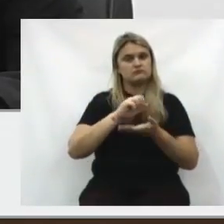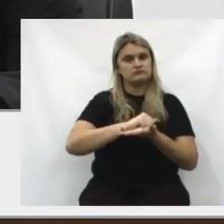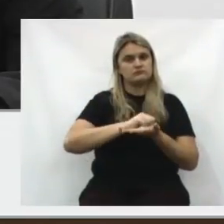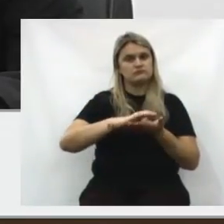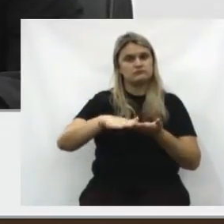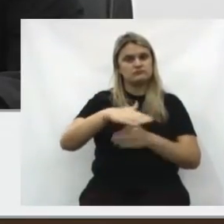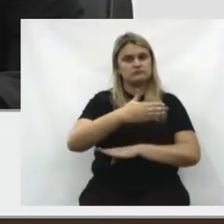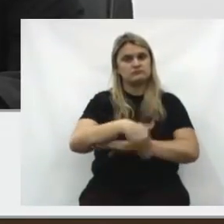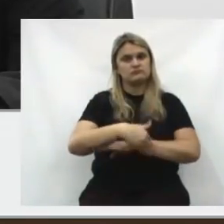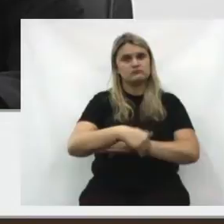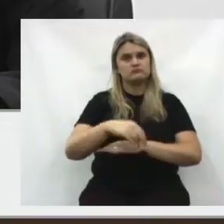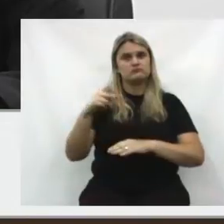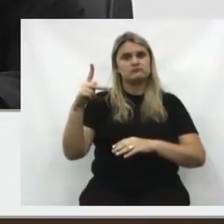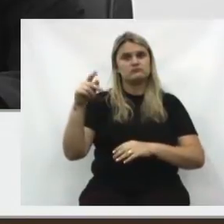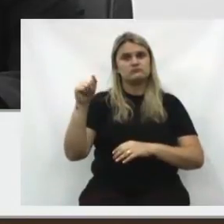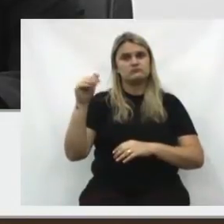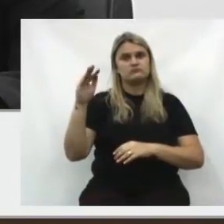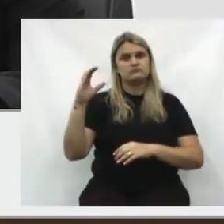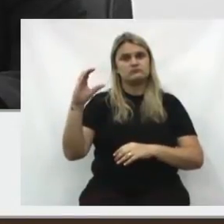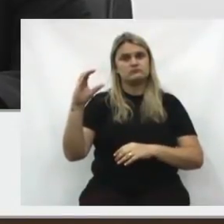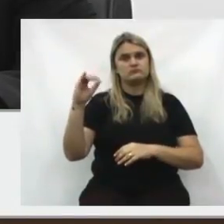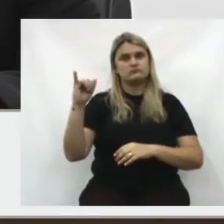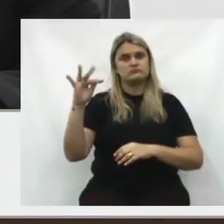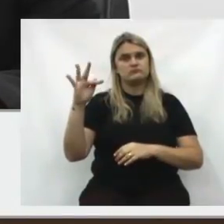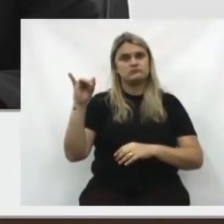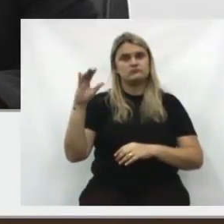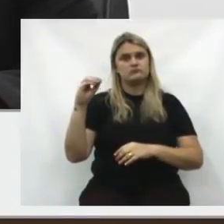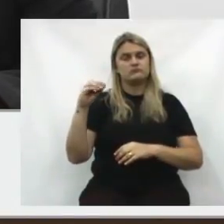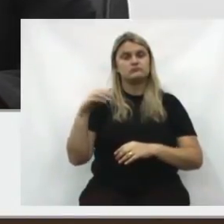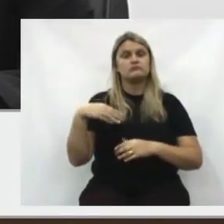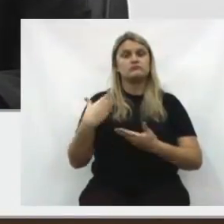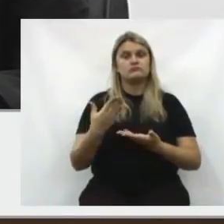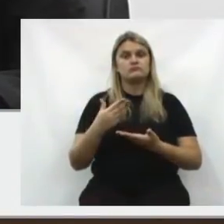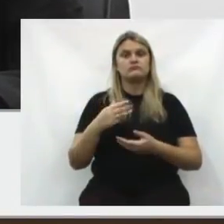promessa da pavimentação da Rua Pacífico José da Silva.